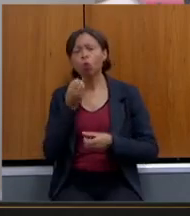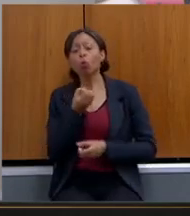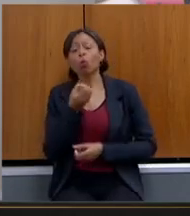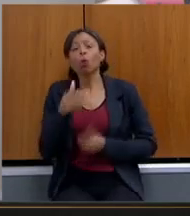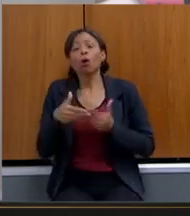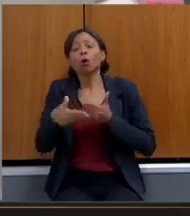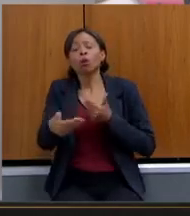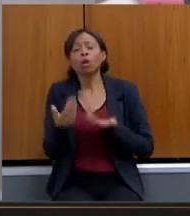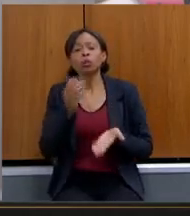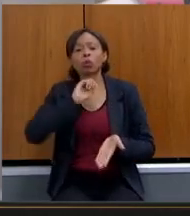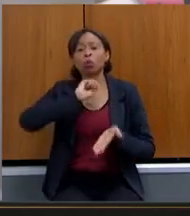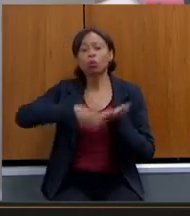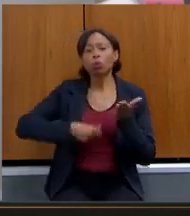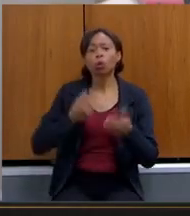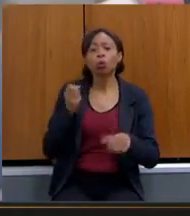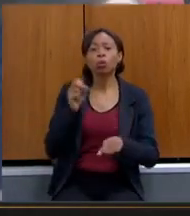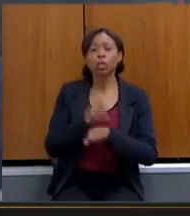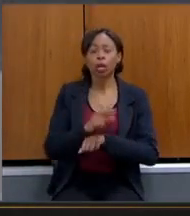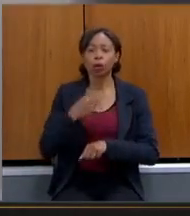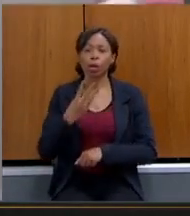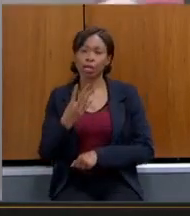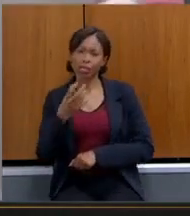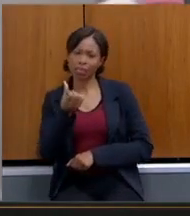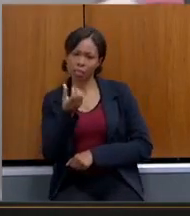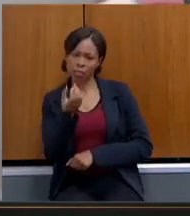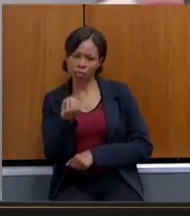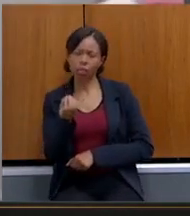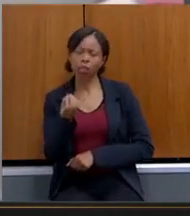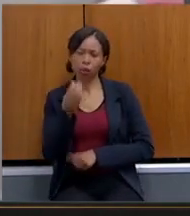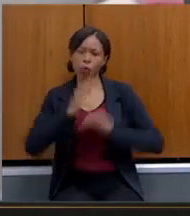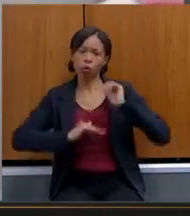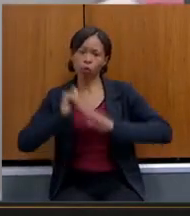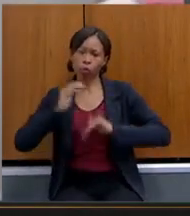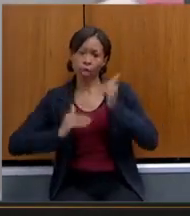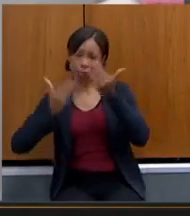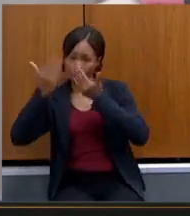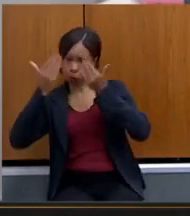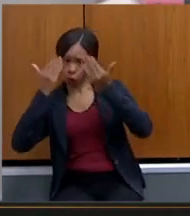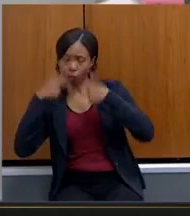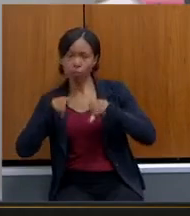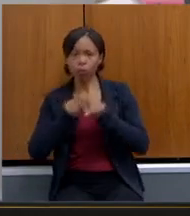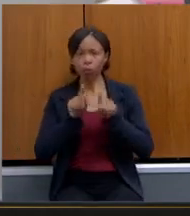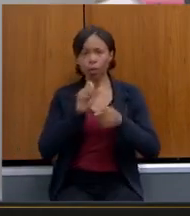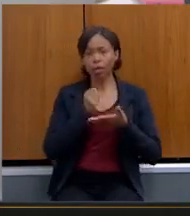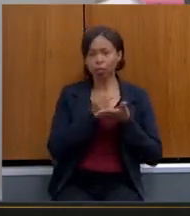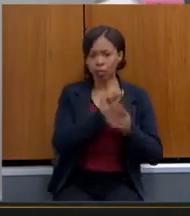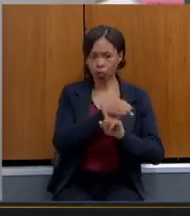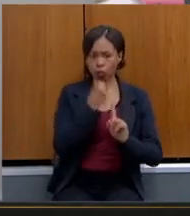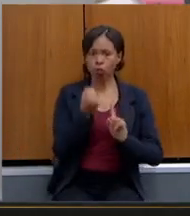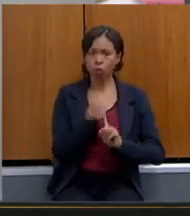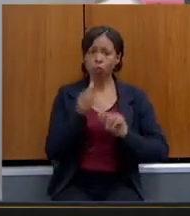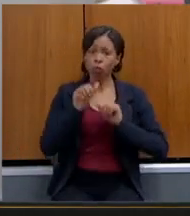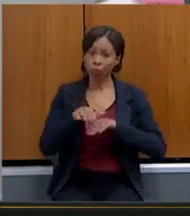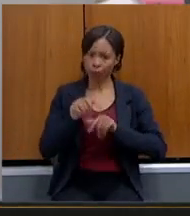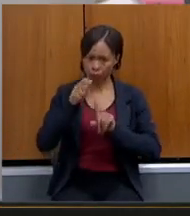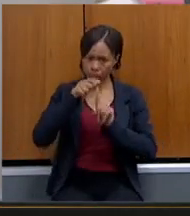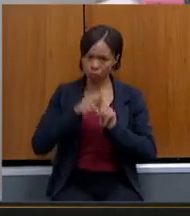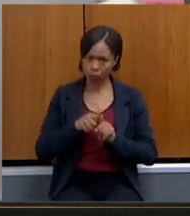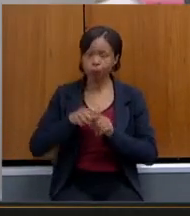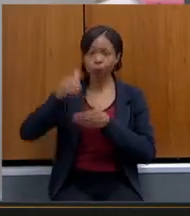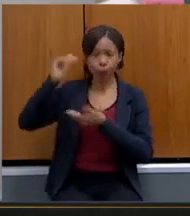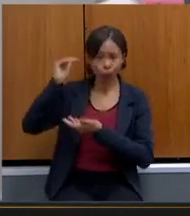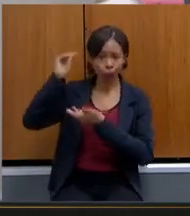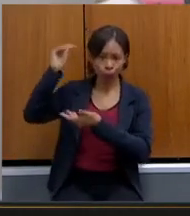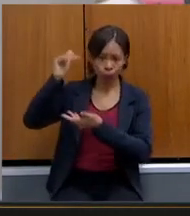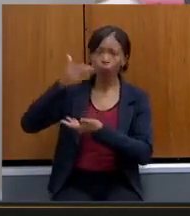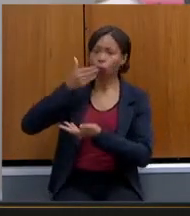contratação 460 profissionais de assistência social e Psicologia no mês de setembro São esses os requerimentos do